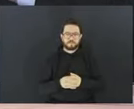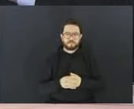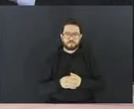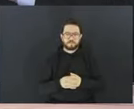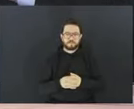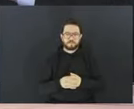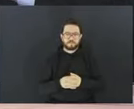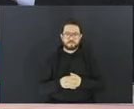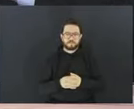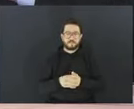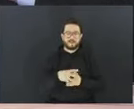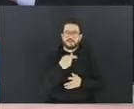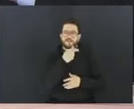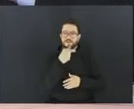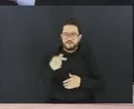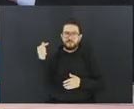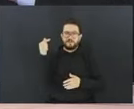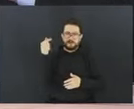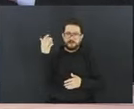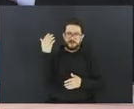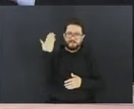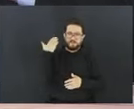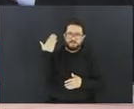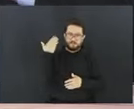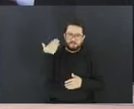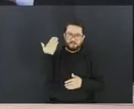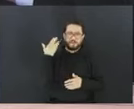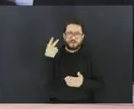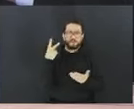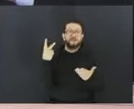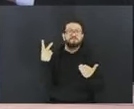Pris? Com algumas entidades